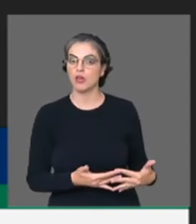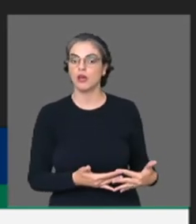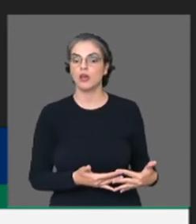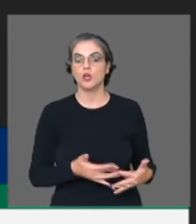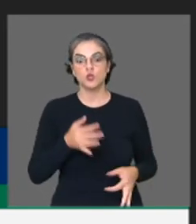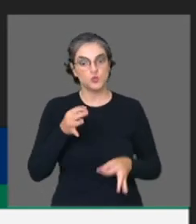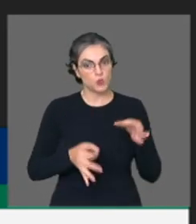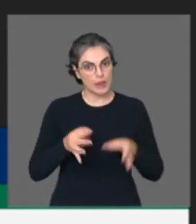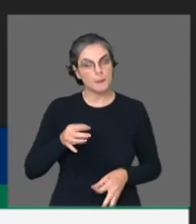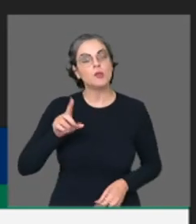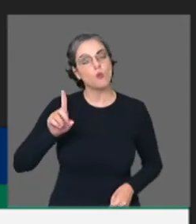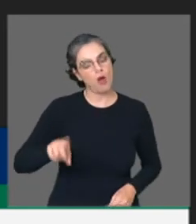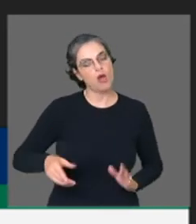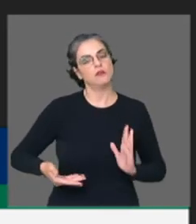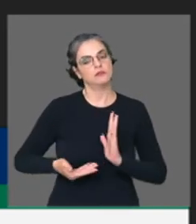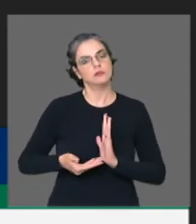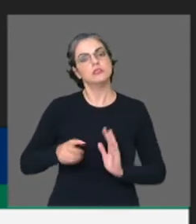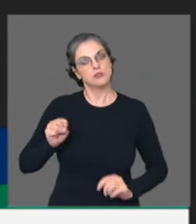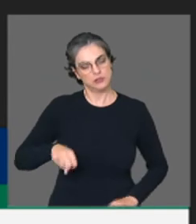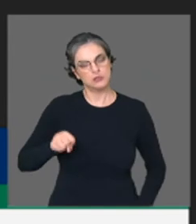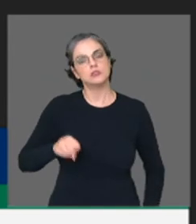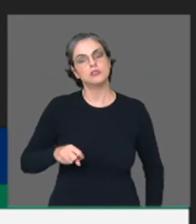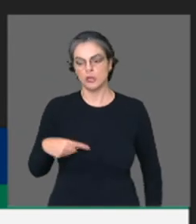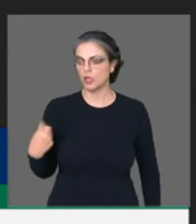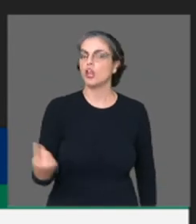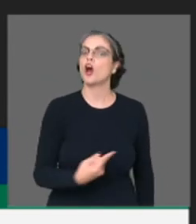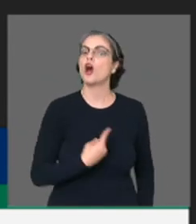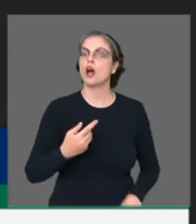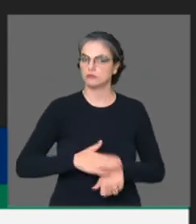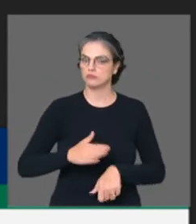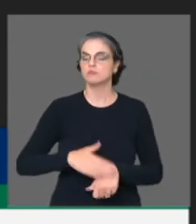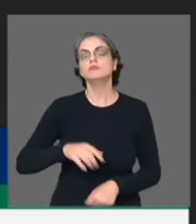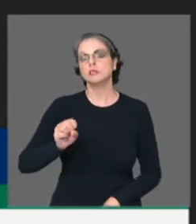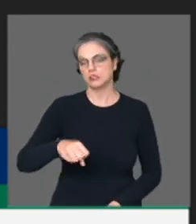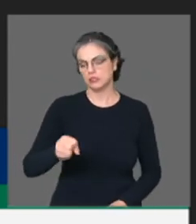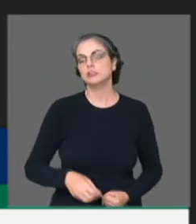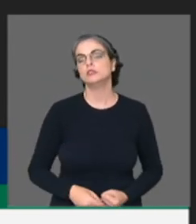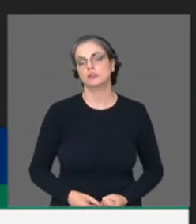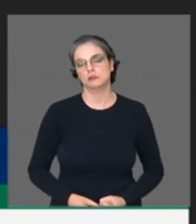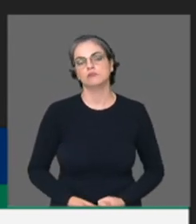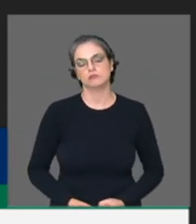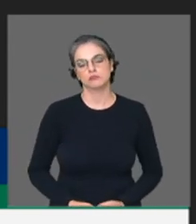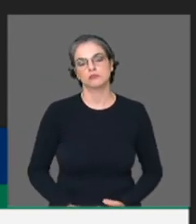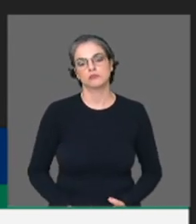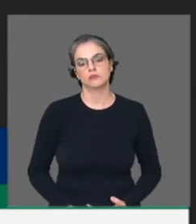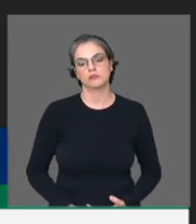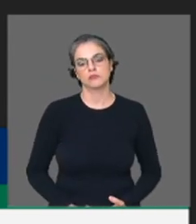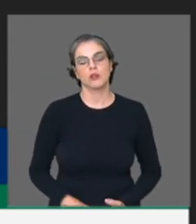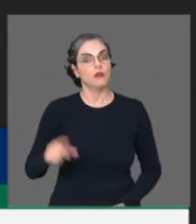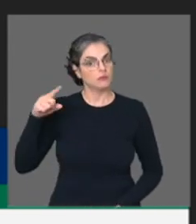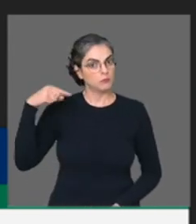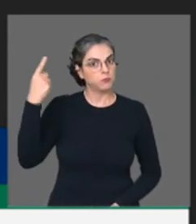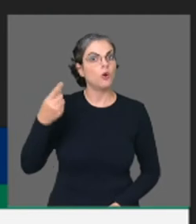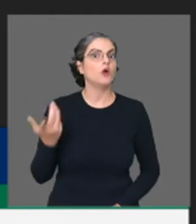casa, cabe a todos nós. No momento em que nós